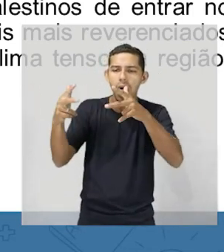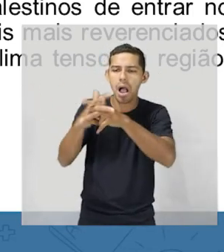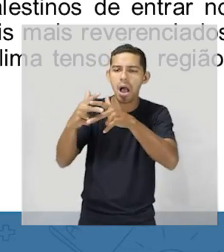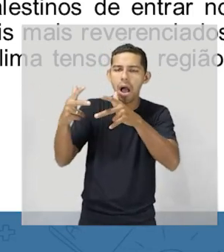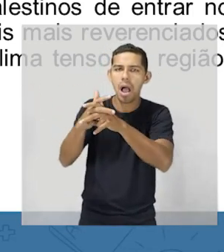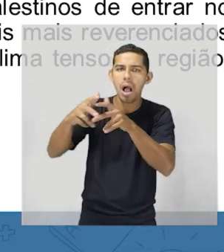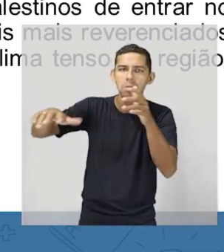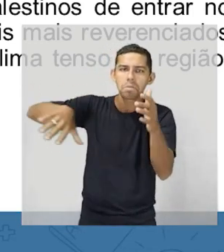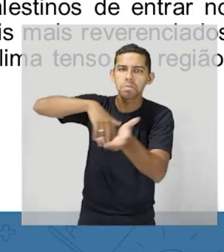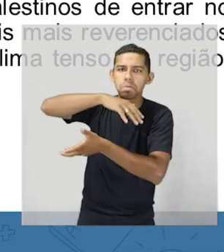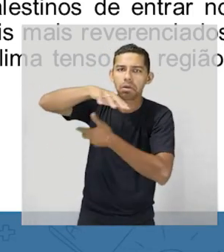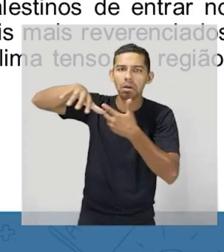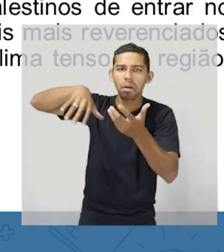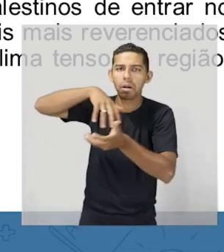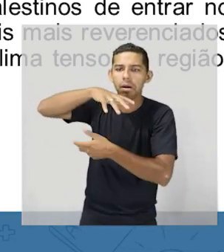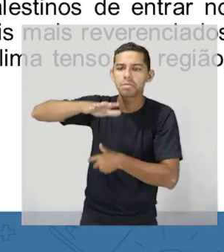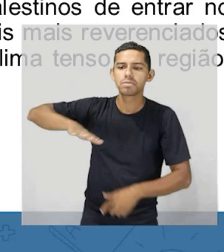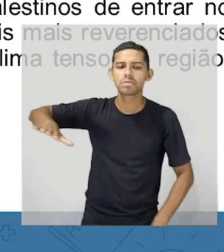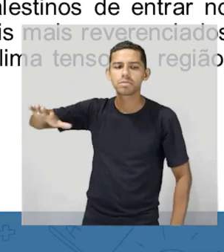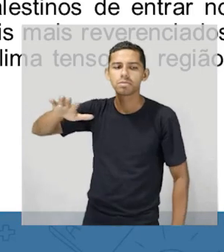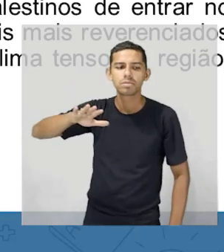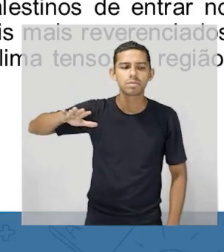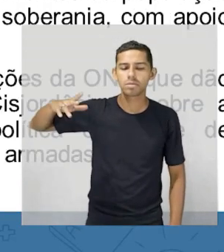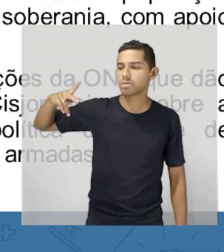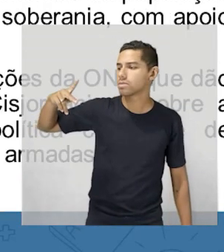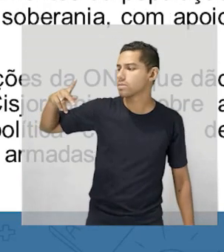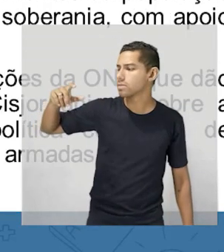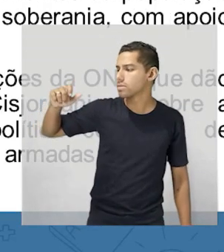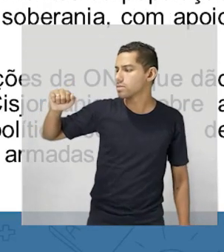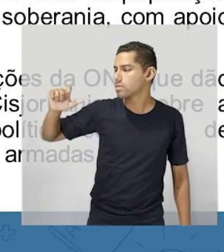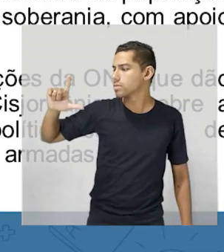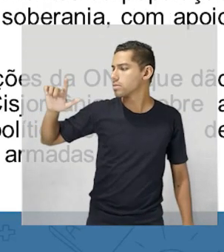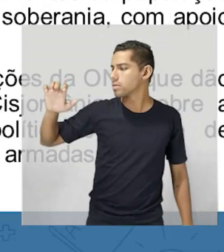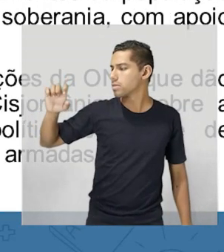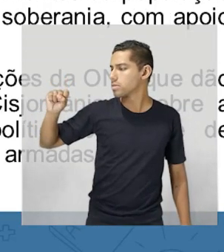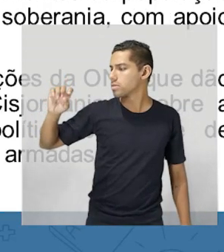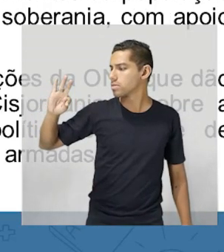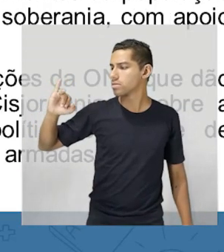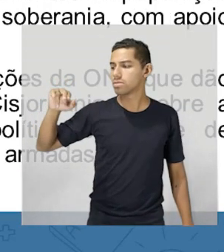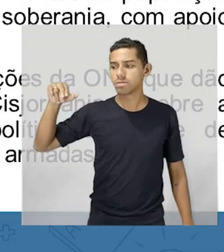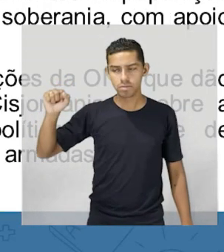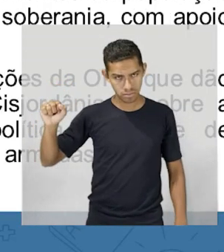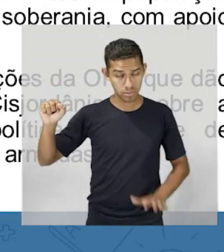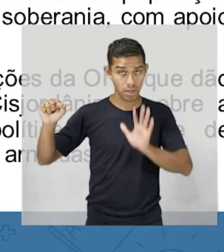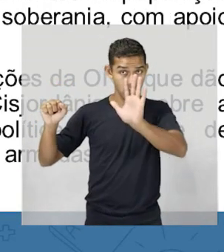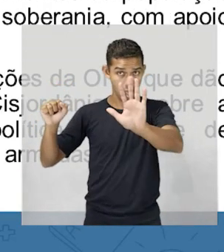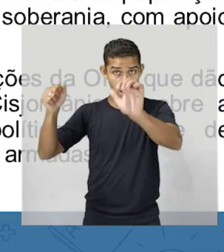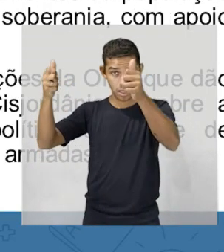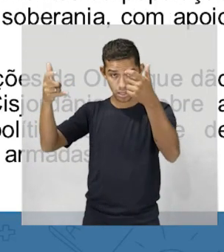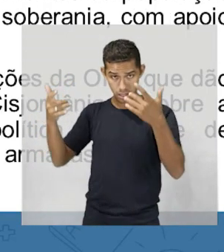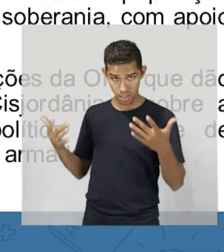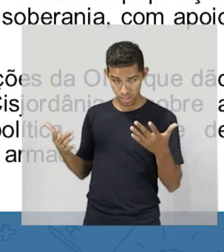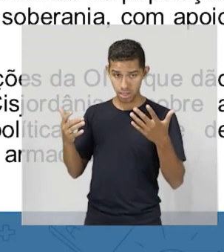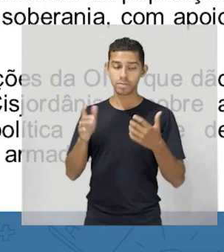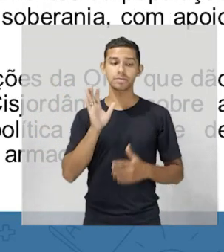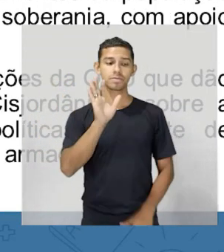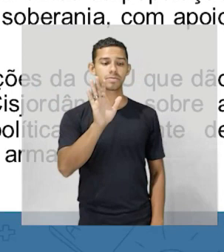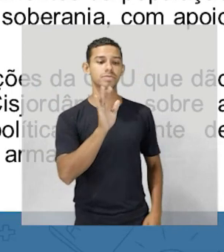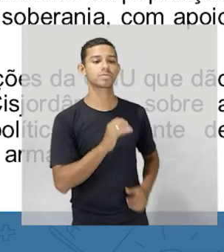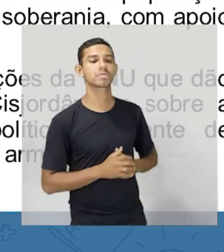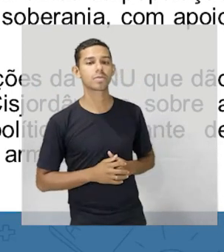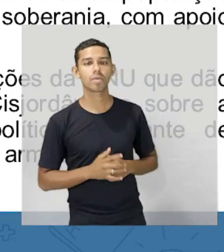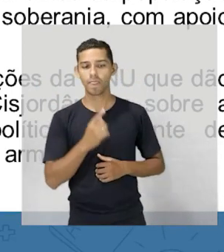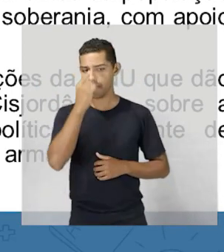são. Antes, rapidamente, da gente ler essas alternativas, eu quero te situar algumas coisas importantes, tá? E eu vou te mostrar, inclusive,